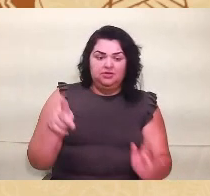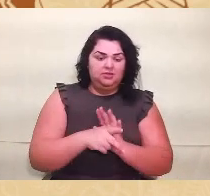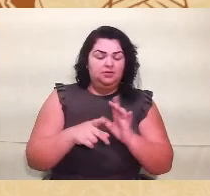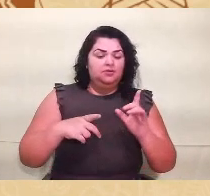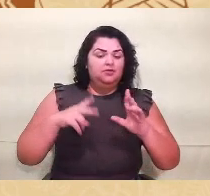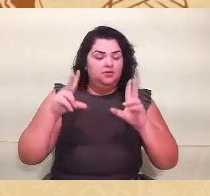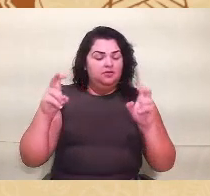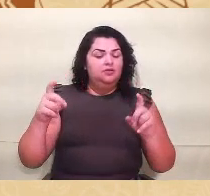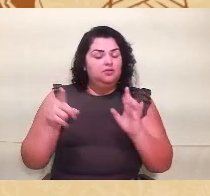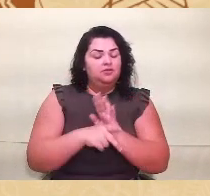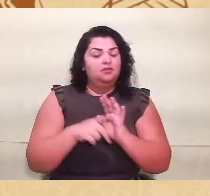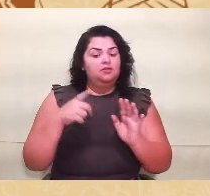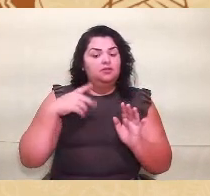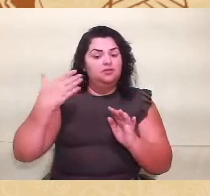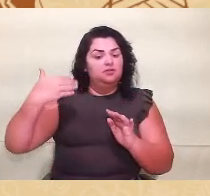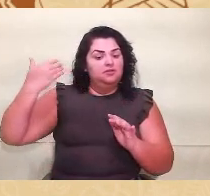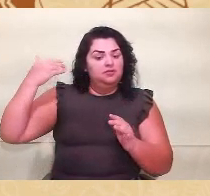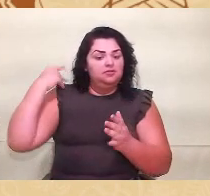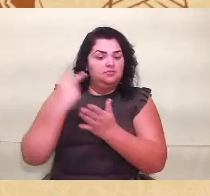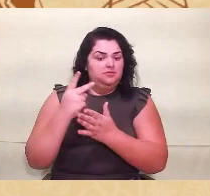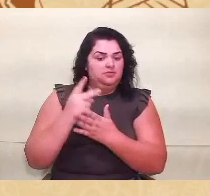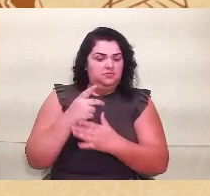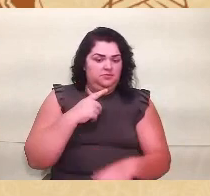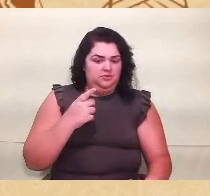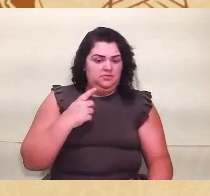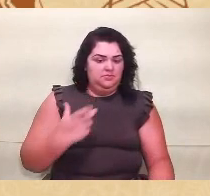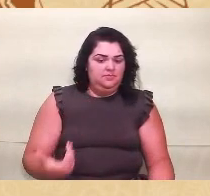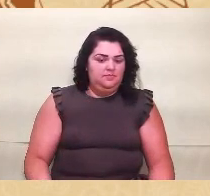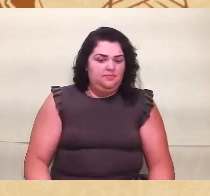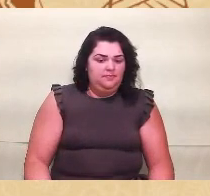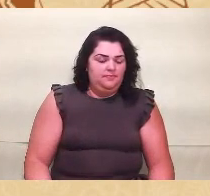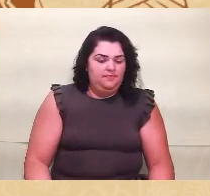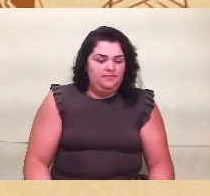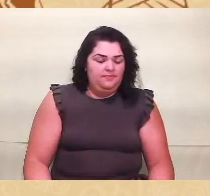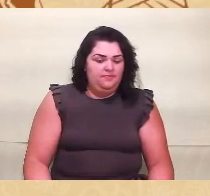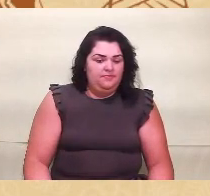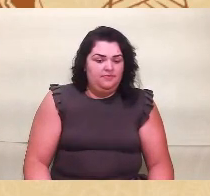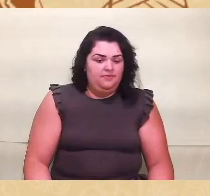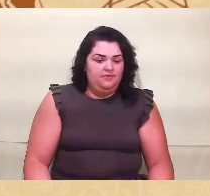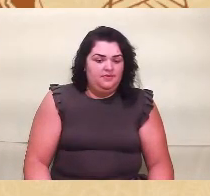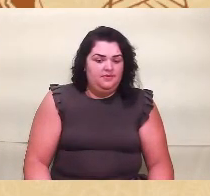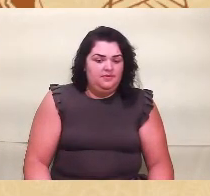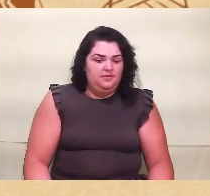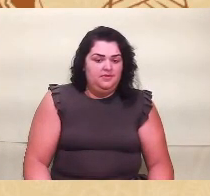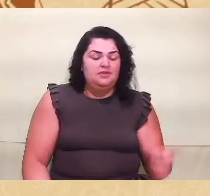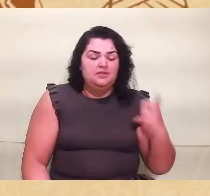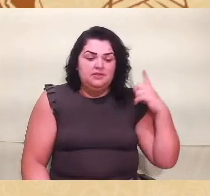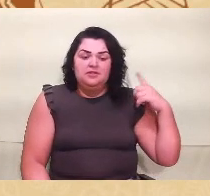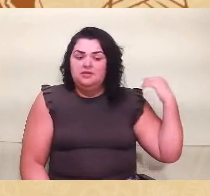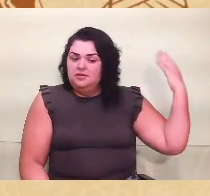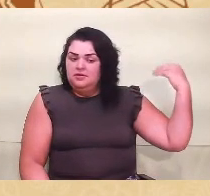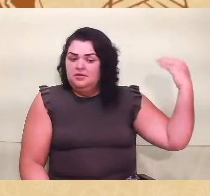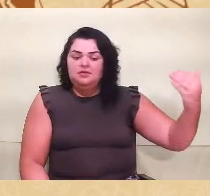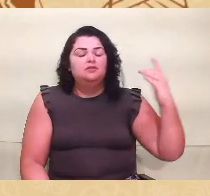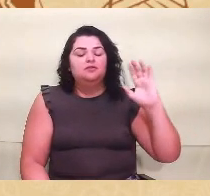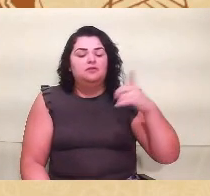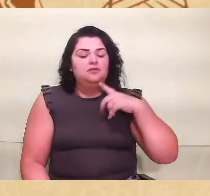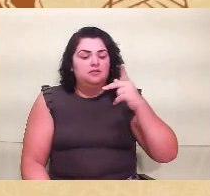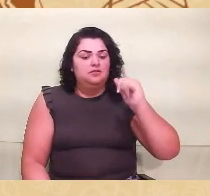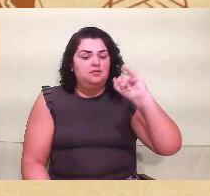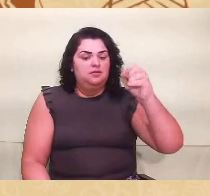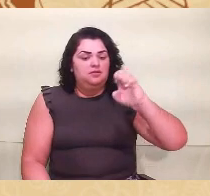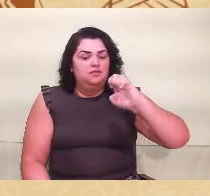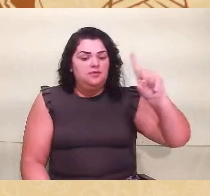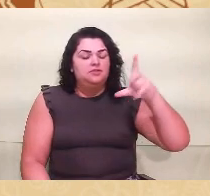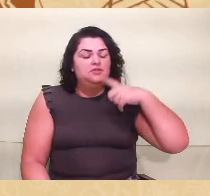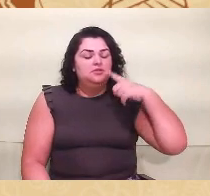eles são nossos guias, né? E esse respeito com o mais velho, com o morobixaba, o pajé, com as encantarias da